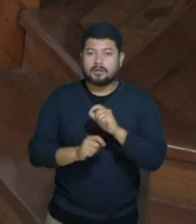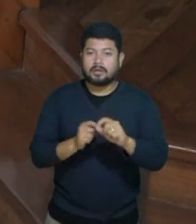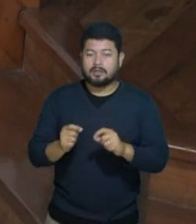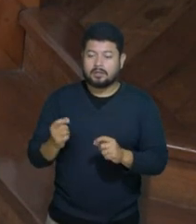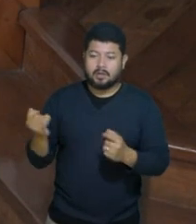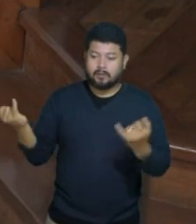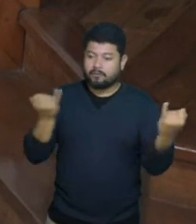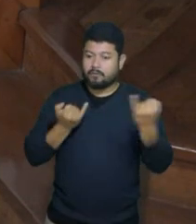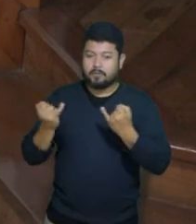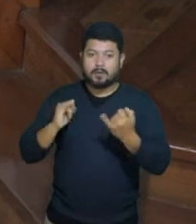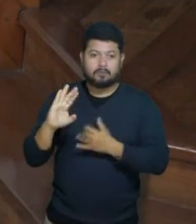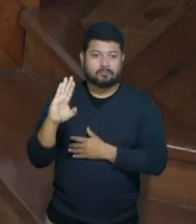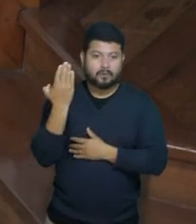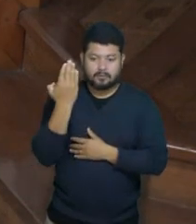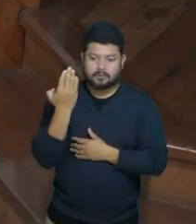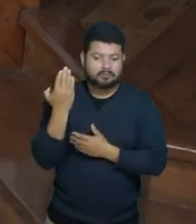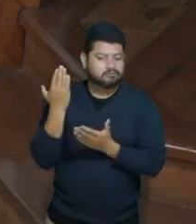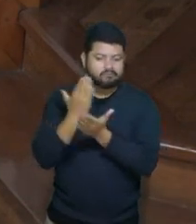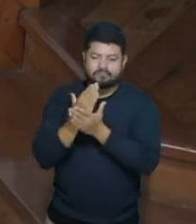desinformações.